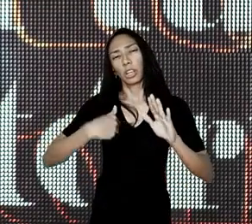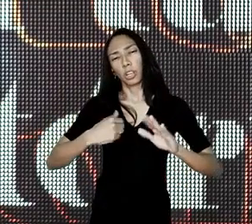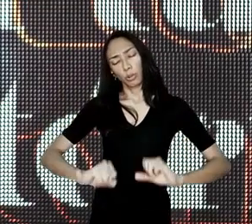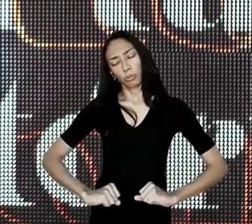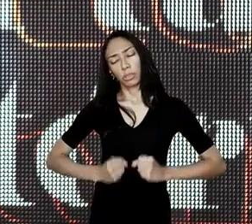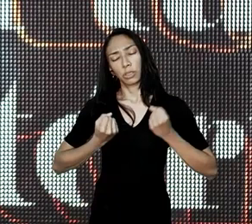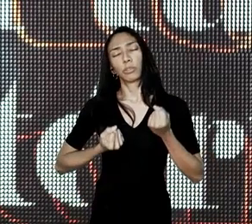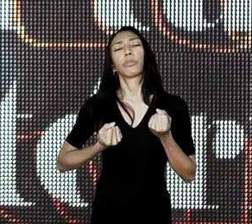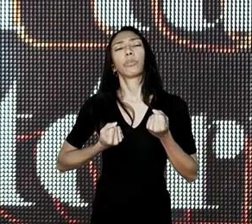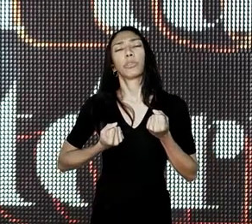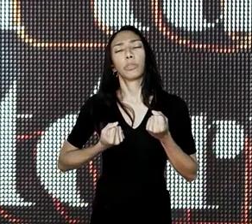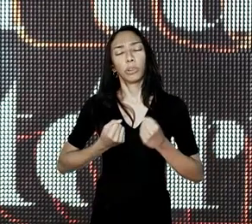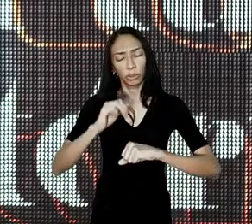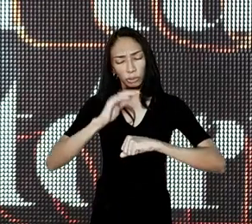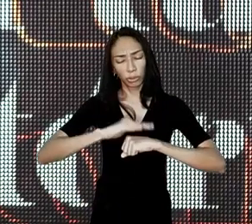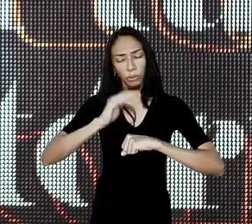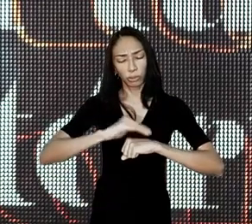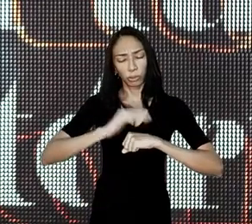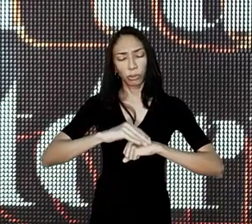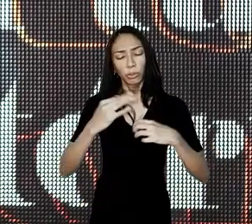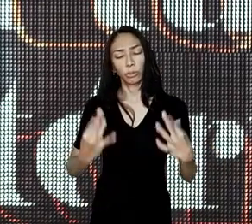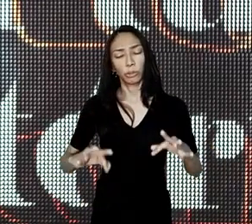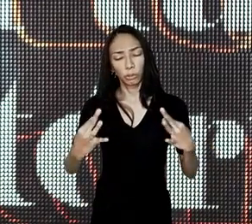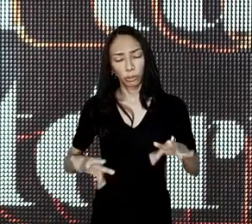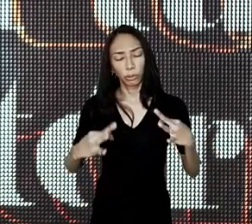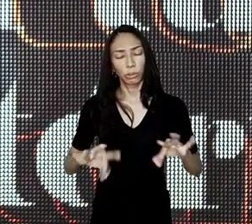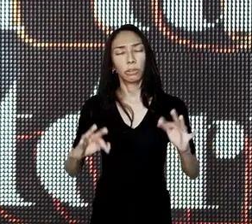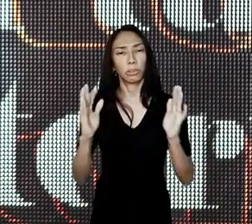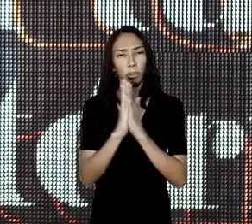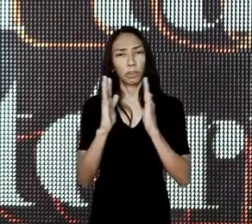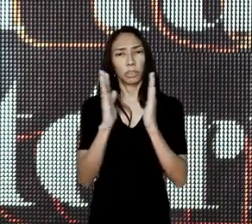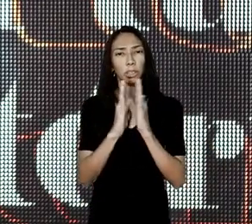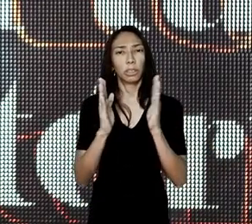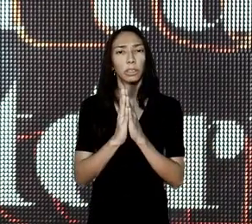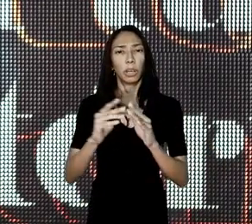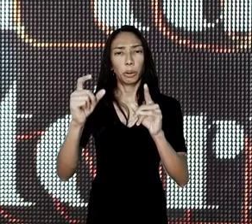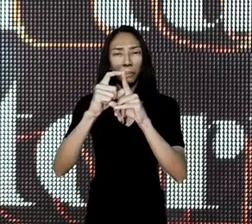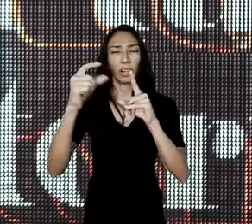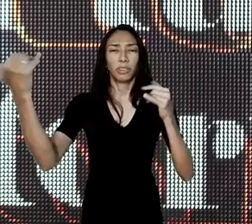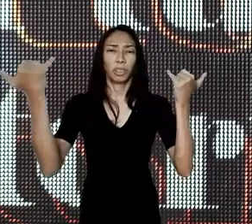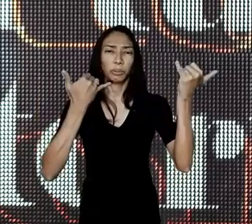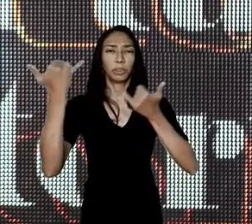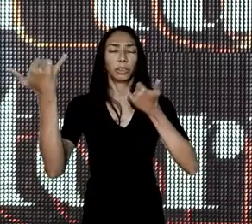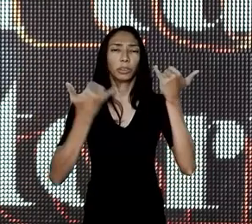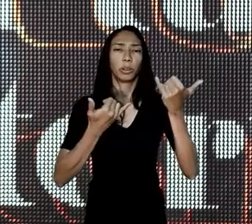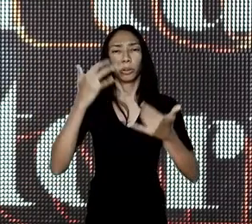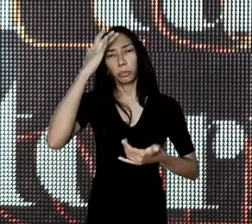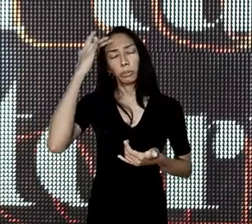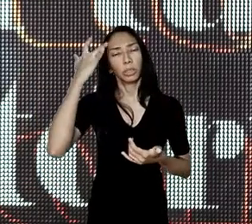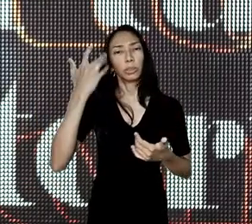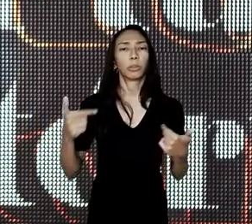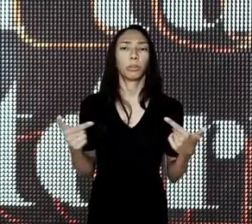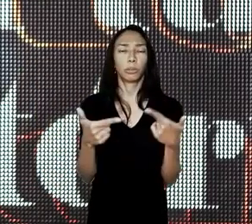Dor. E eu recebi uma mensagem de alguém que eu conheço e que eu sei que está tudo bem, que é alguém que passa a luta normal,